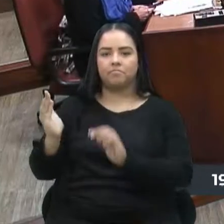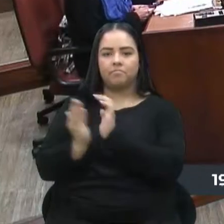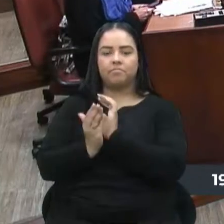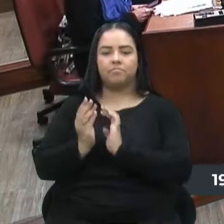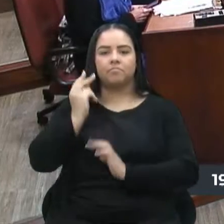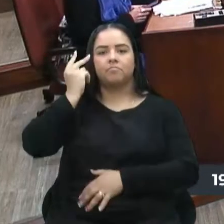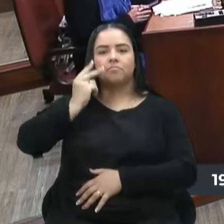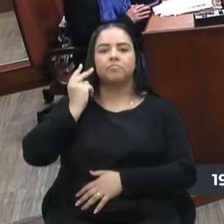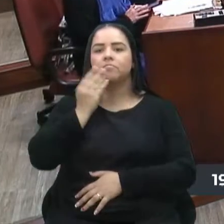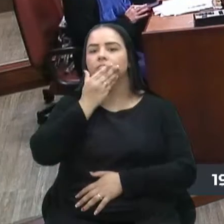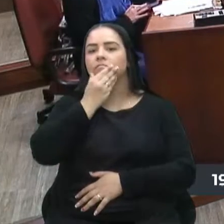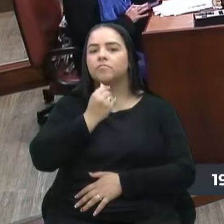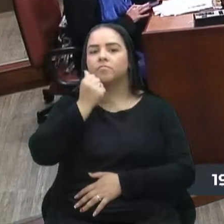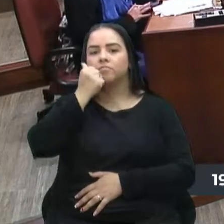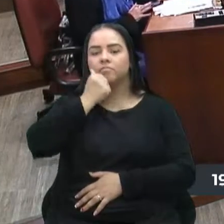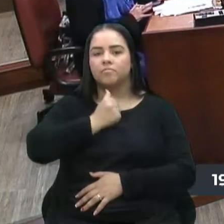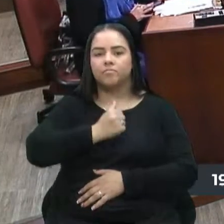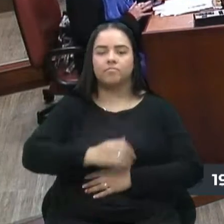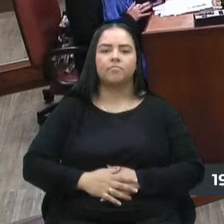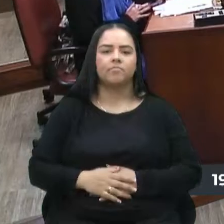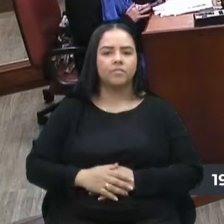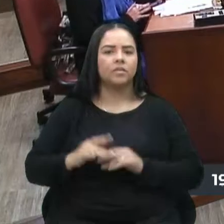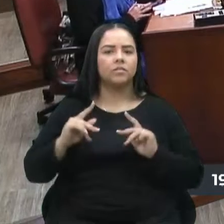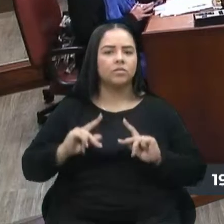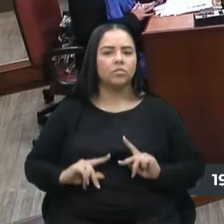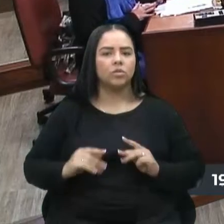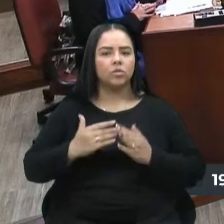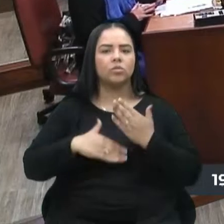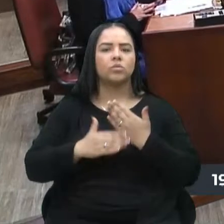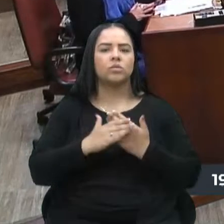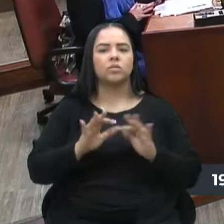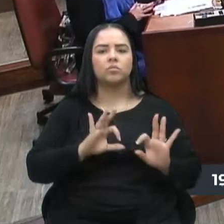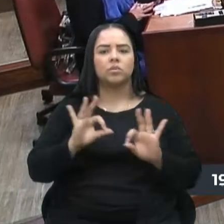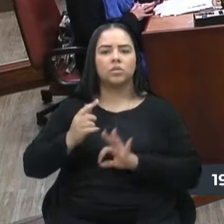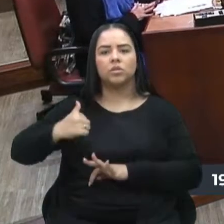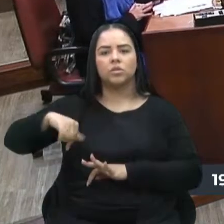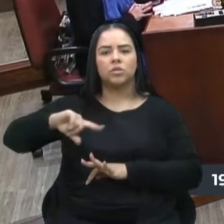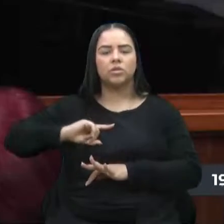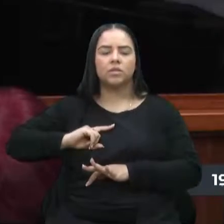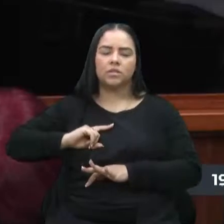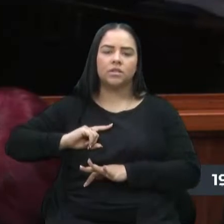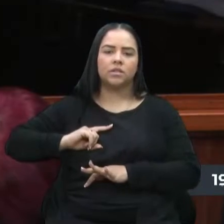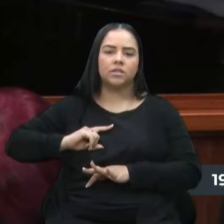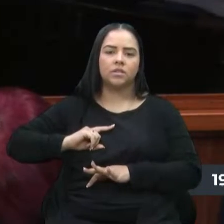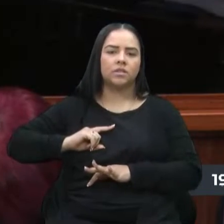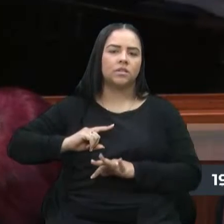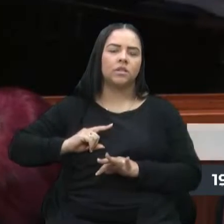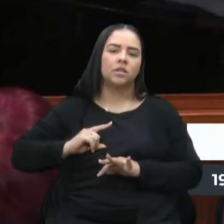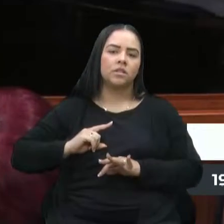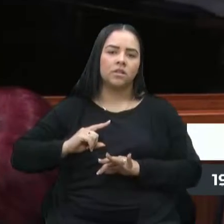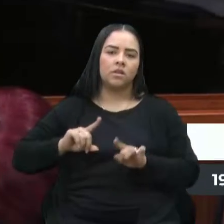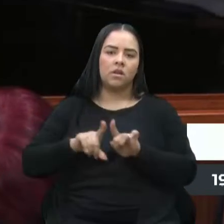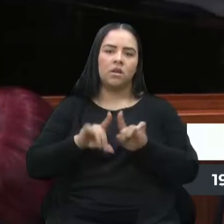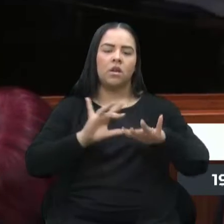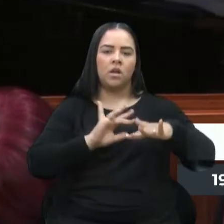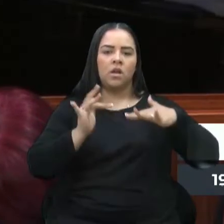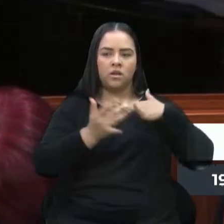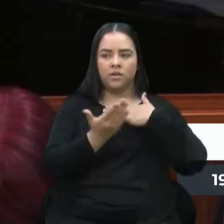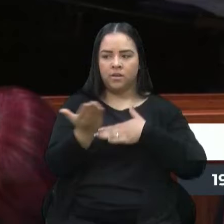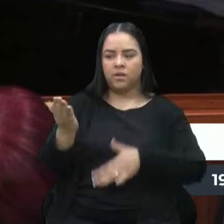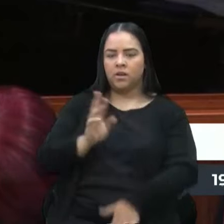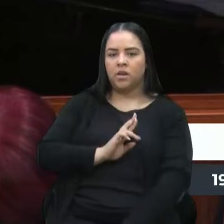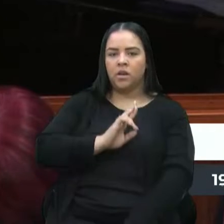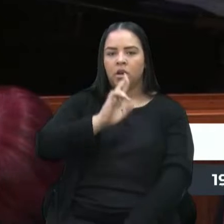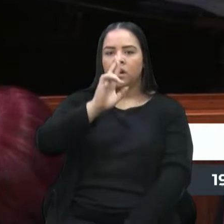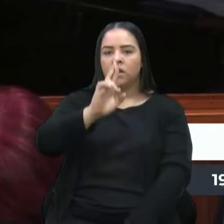colegas vereadoras as pessoas que nos acompanham pela rede social presentante do andreassa Bom dia